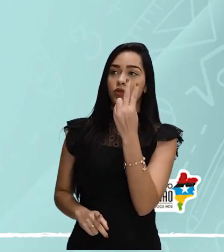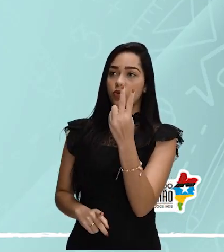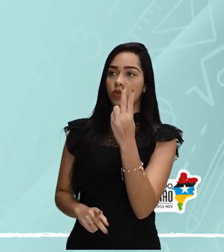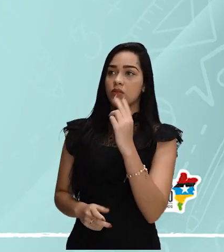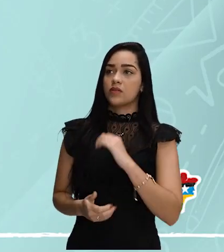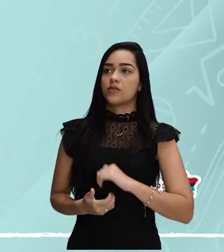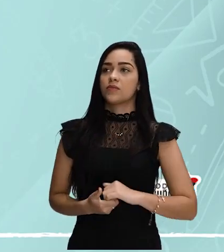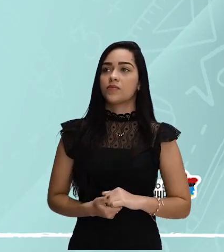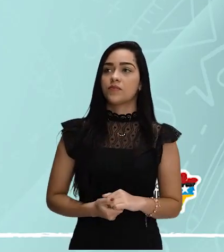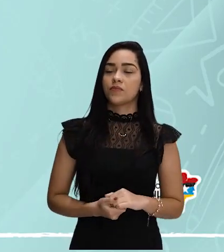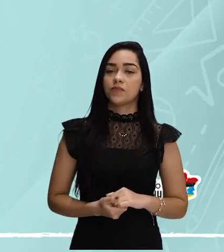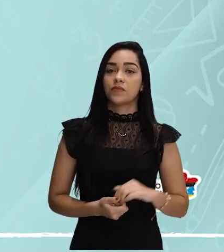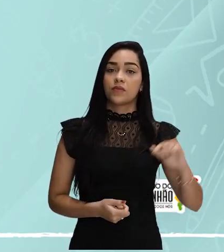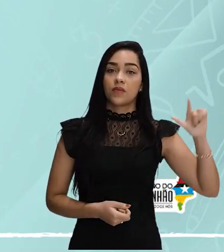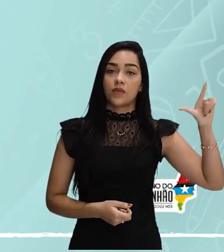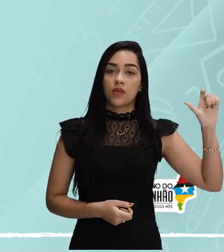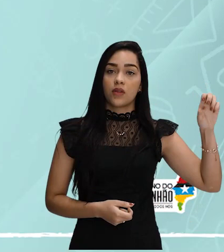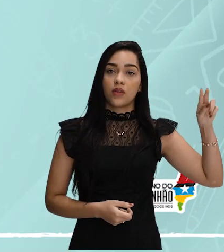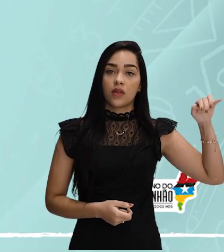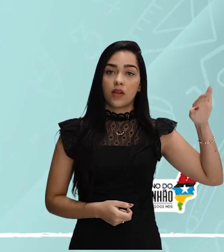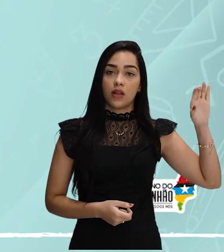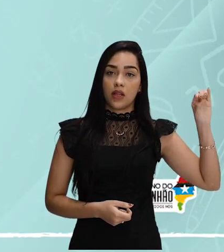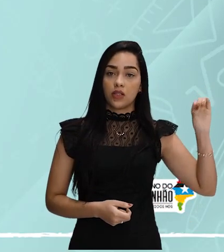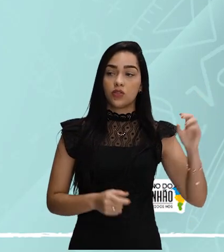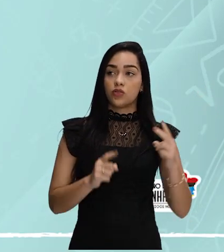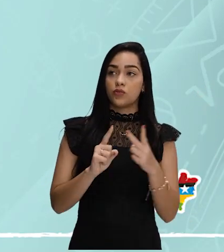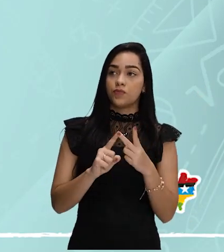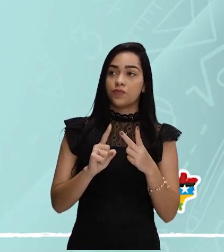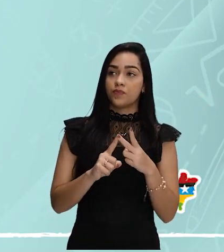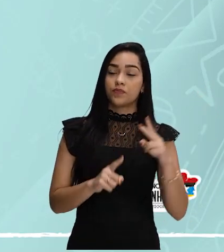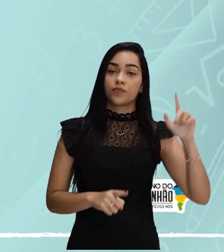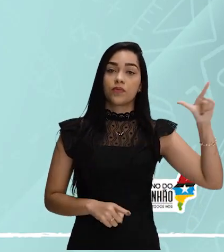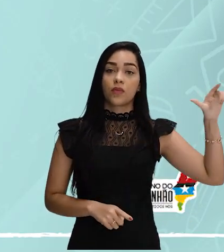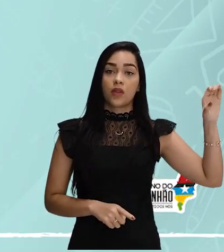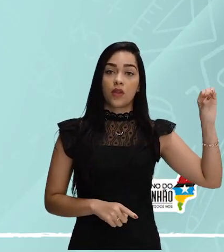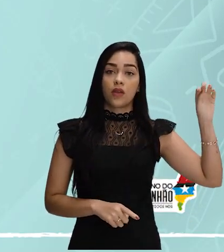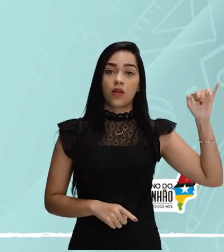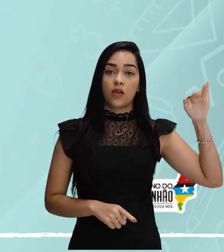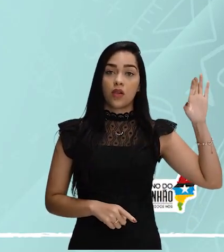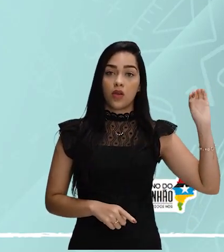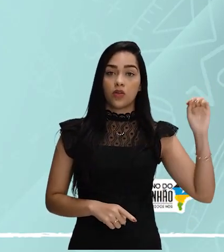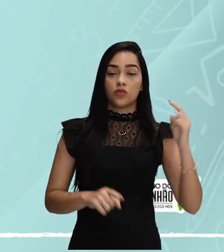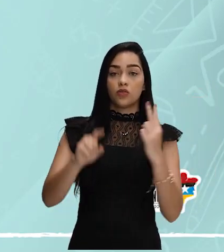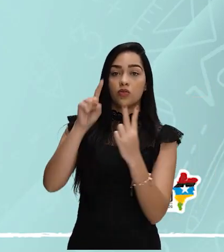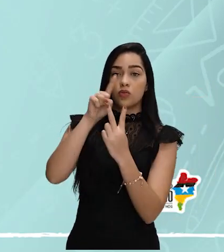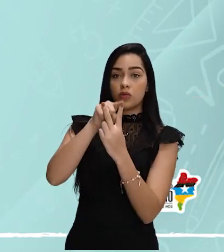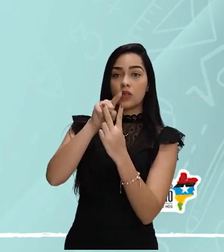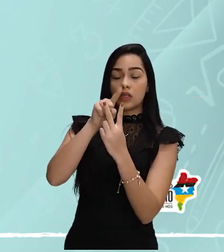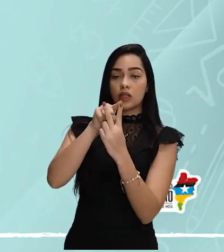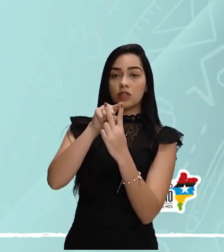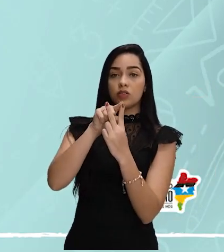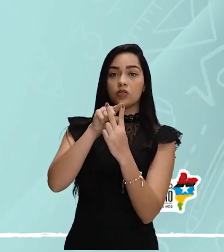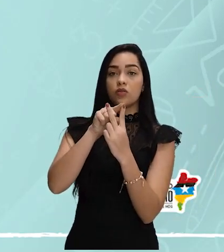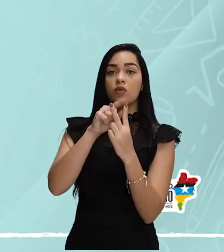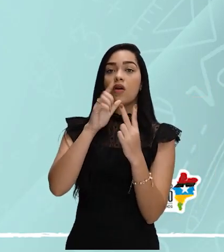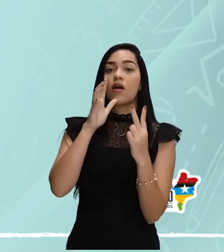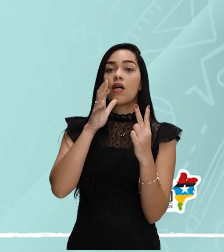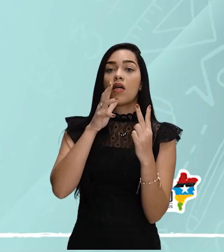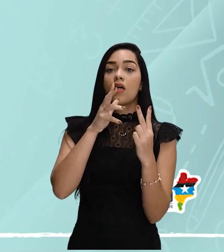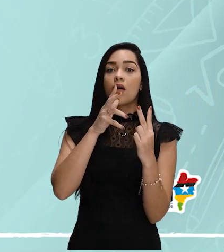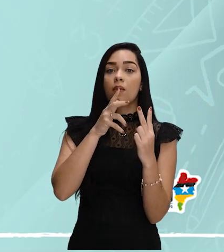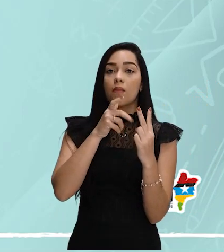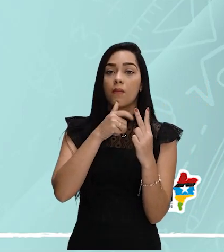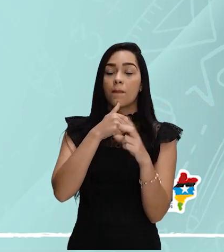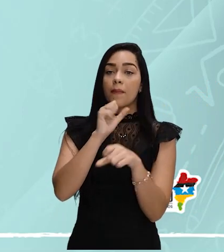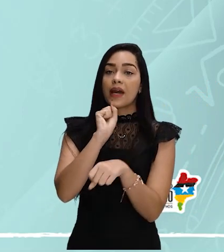ambientes lênticos e ambientes lóticos. Ambiente lêntico são ambientes de águas paradas, águas